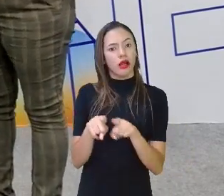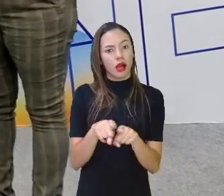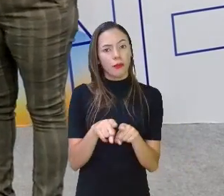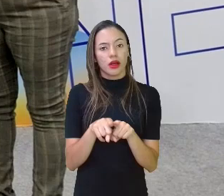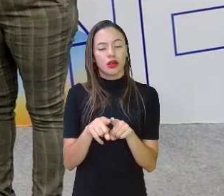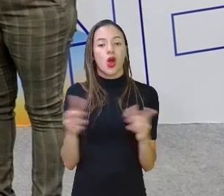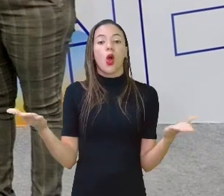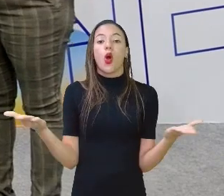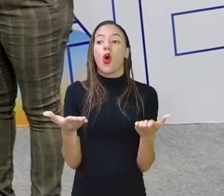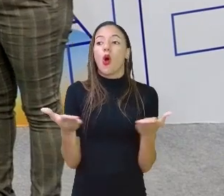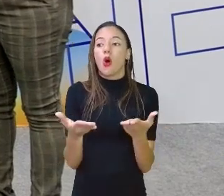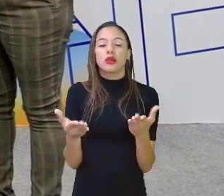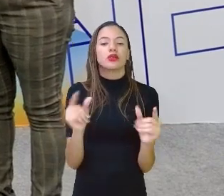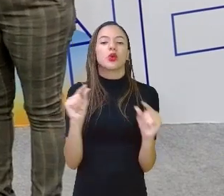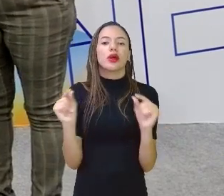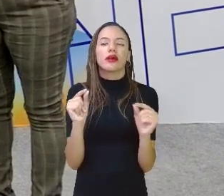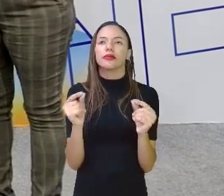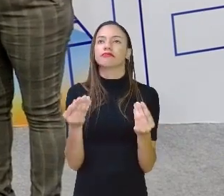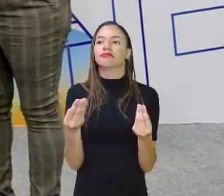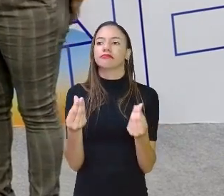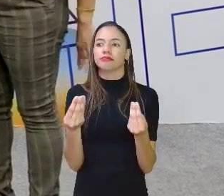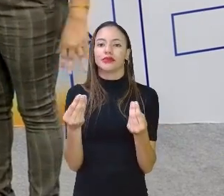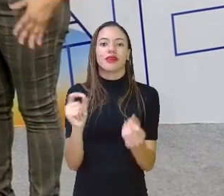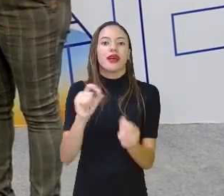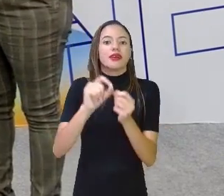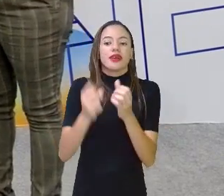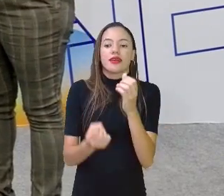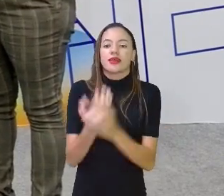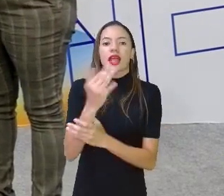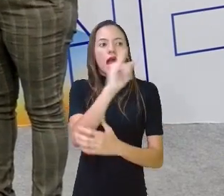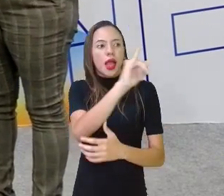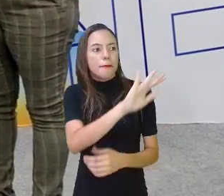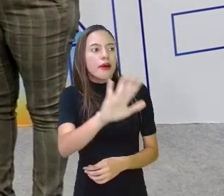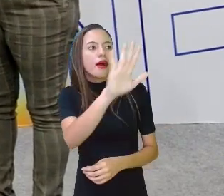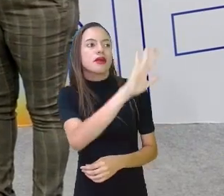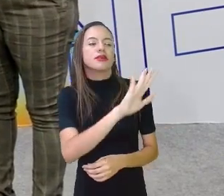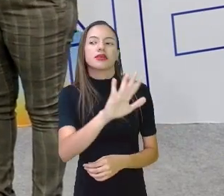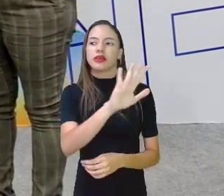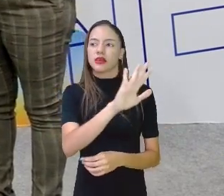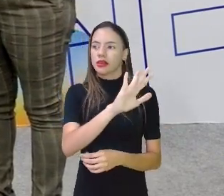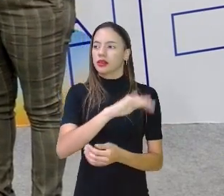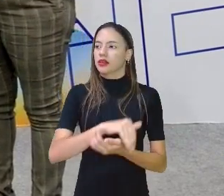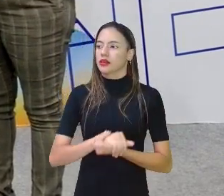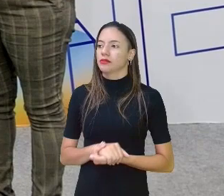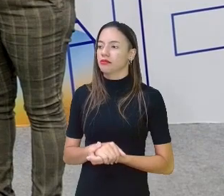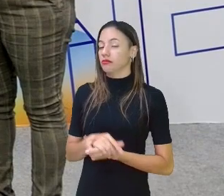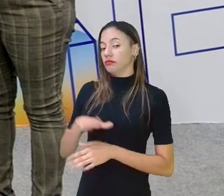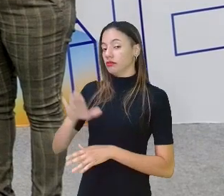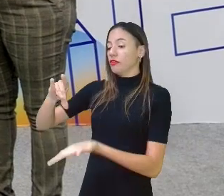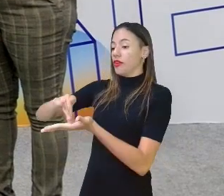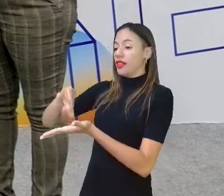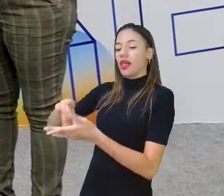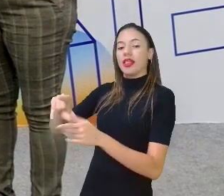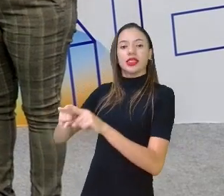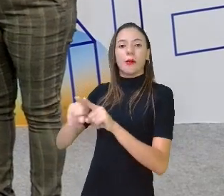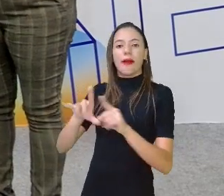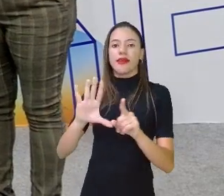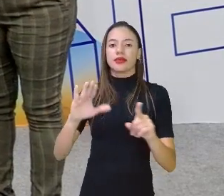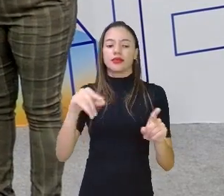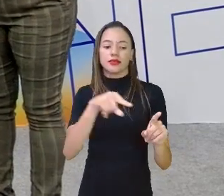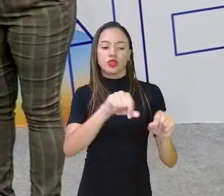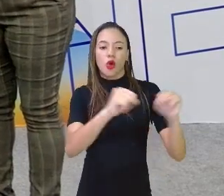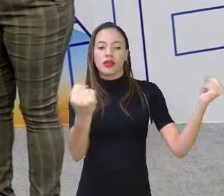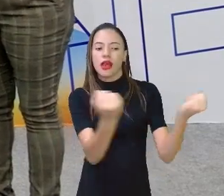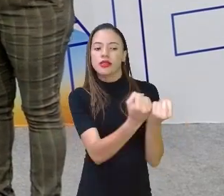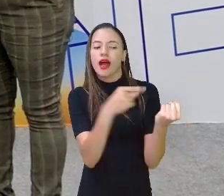é fazer imagem. De acordo com aquilo que a sociedade está